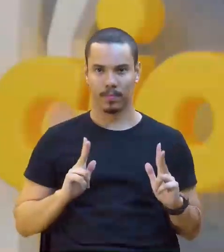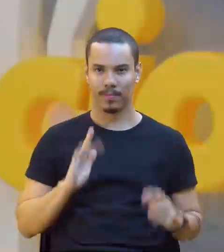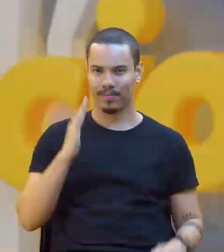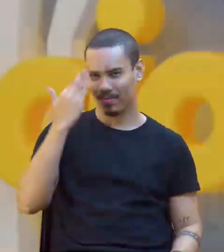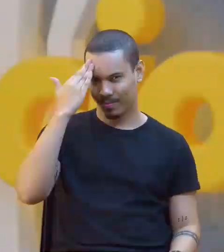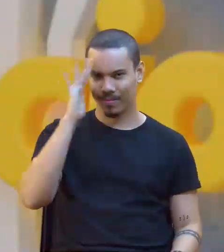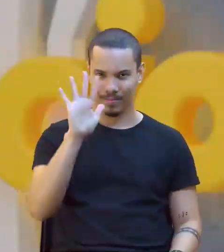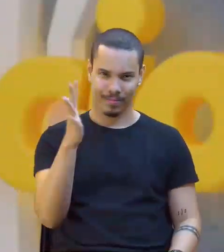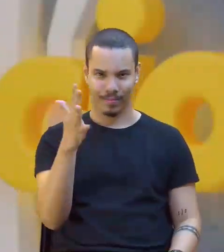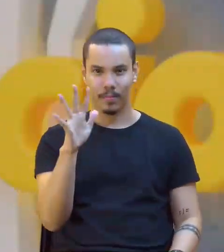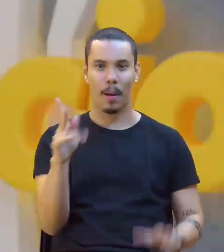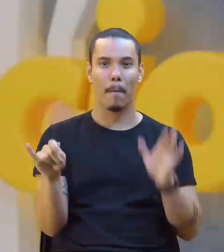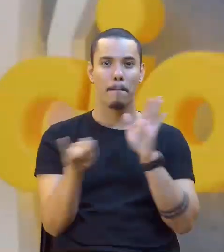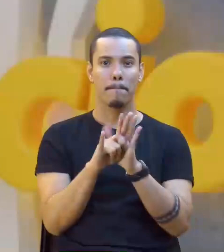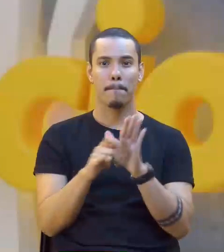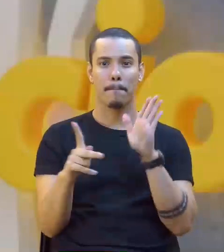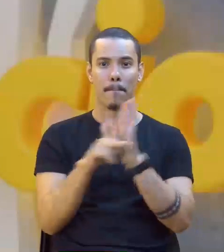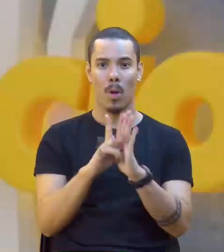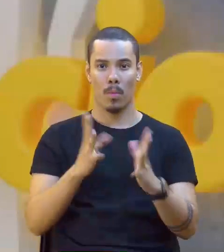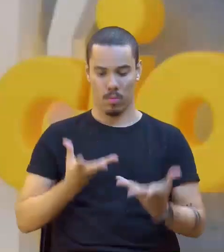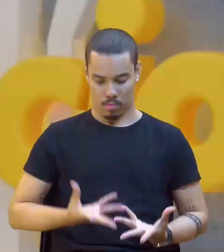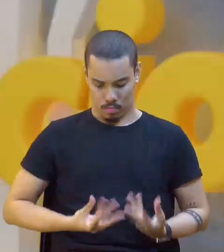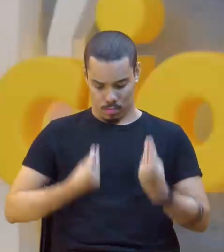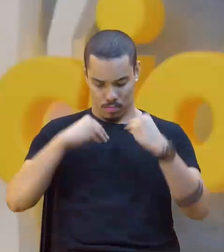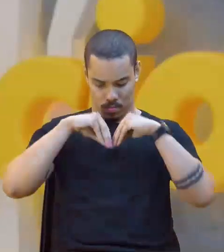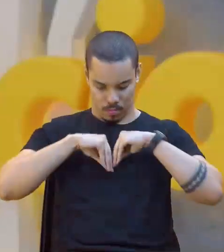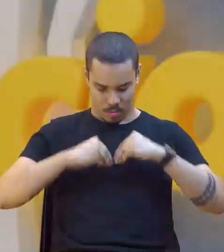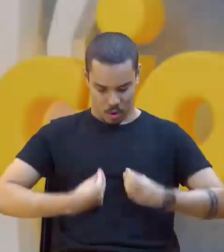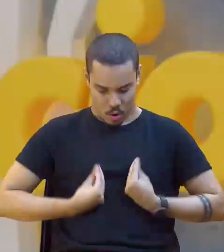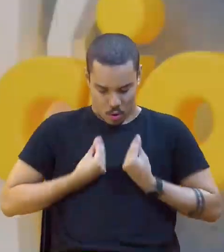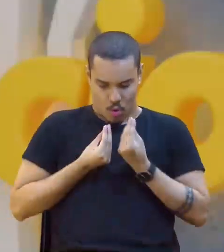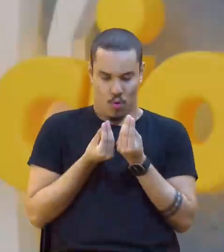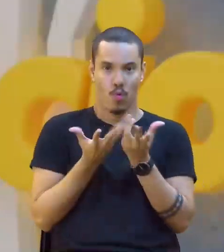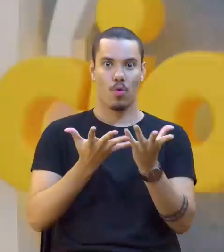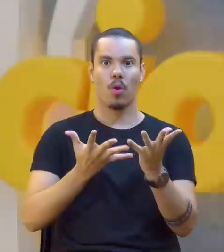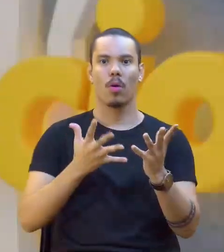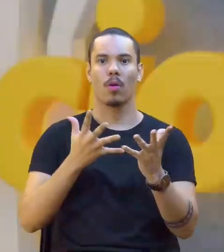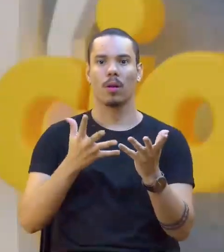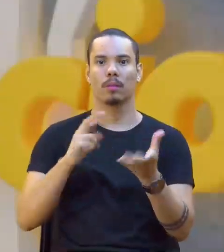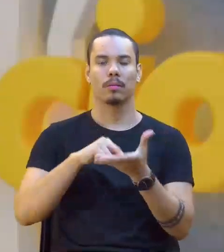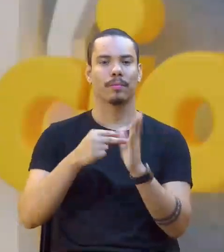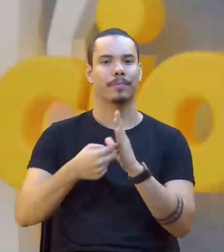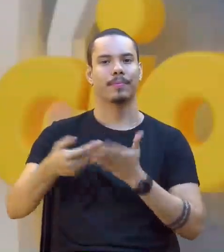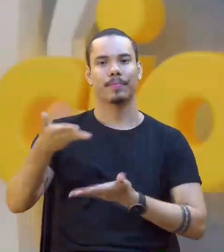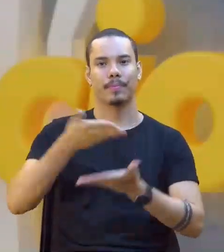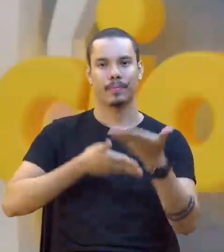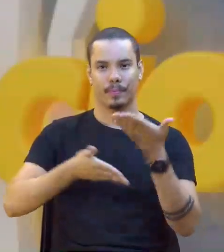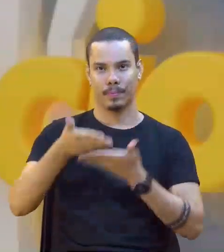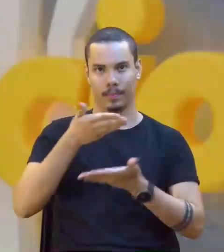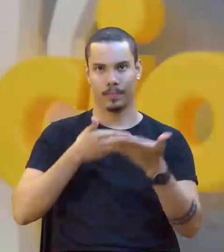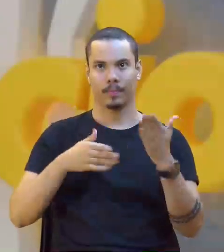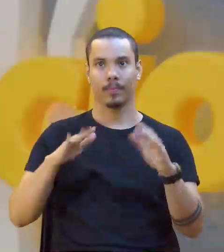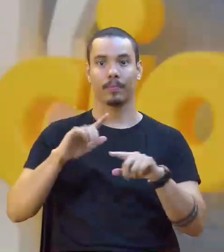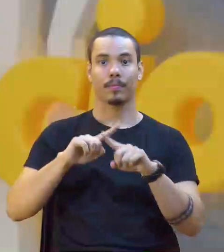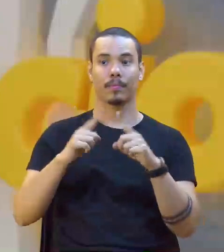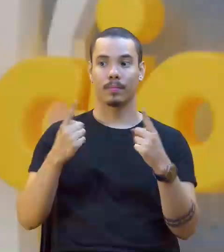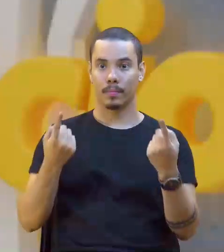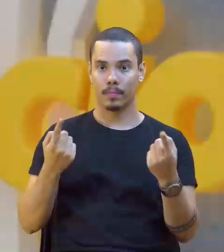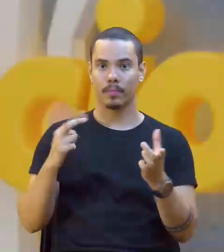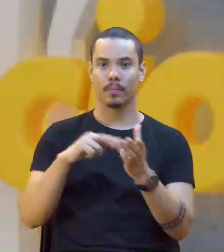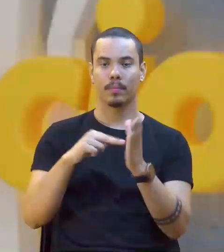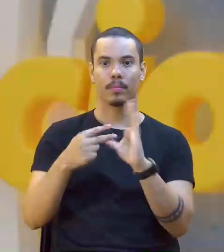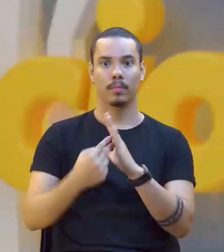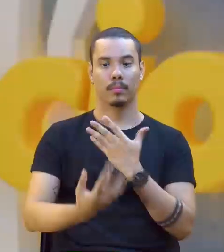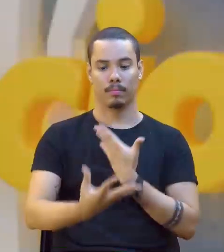é algo que vem de dentro? Que a gente constrói a partir das relações, mas é algo que vem de